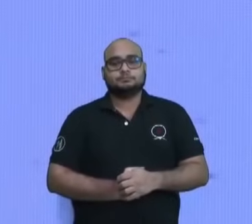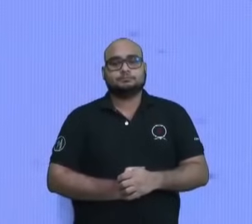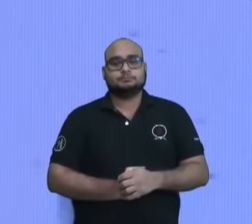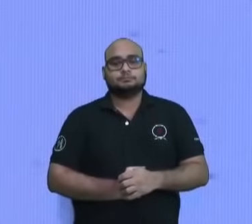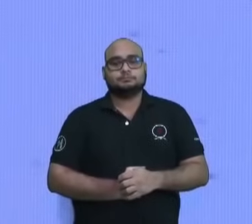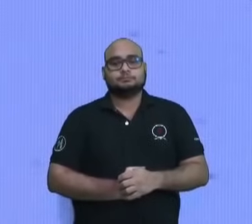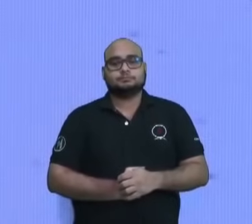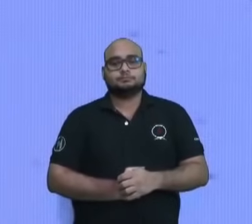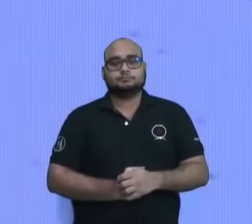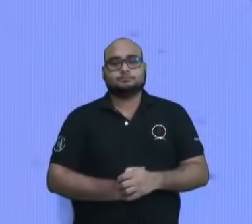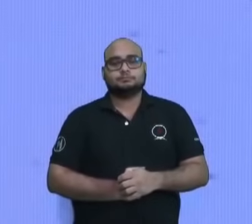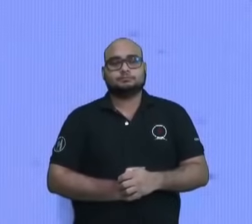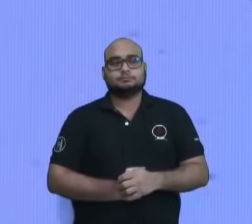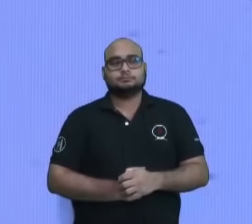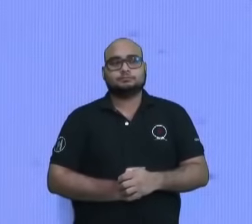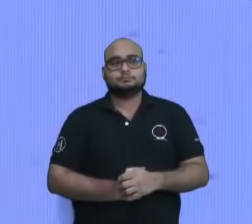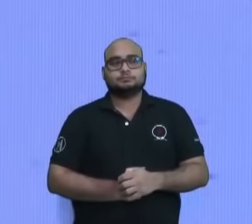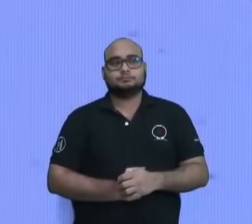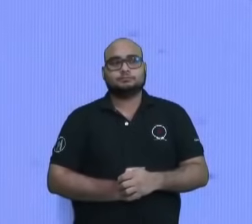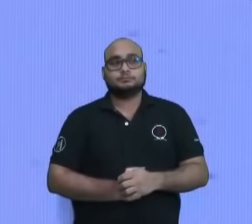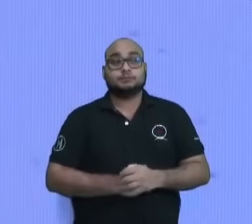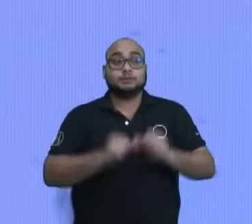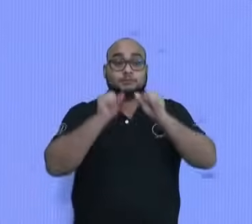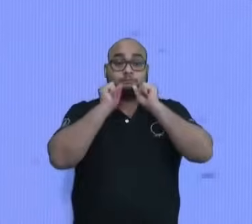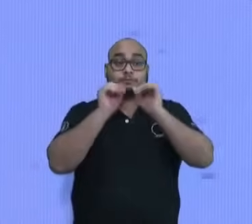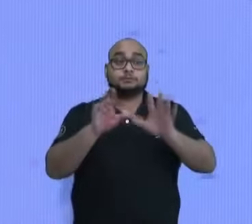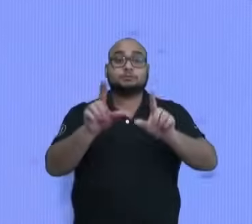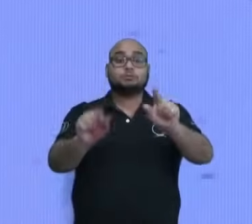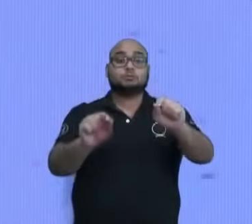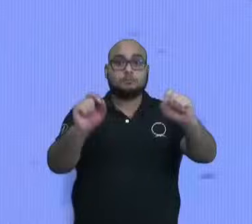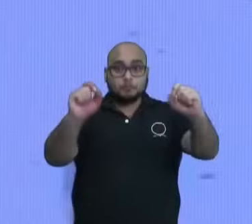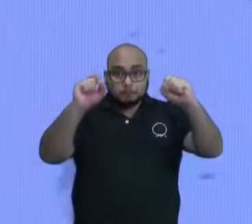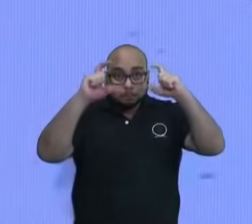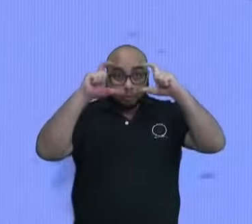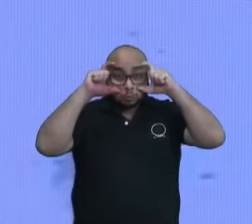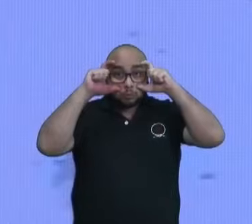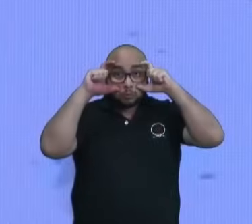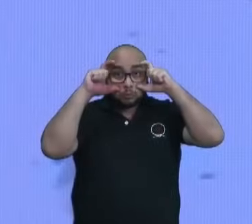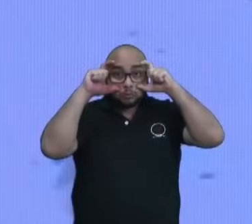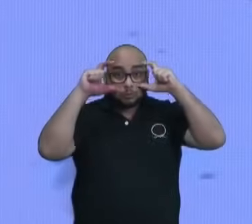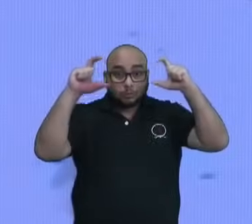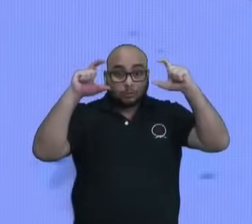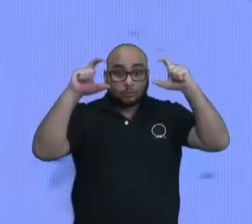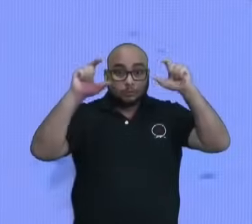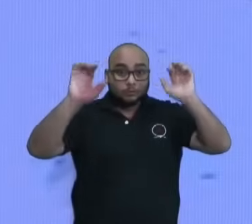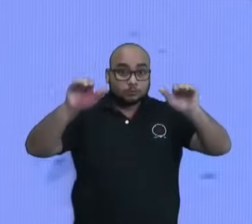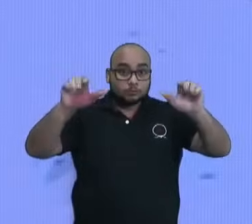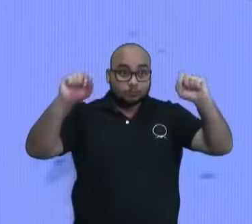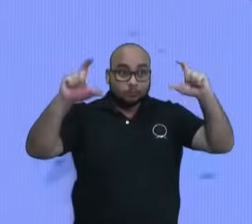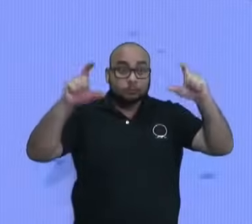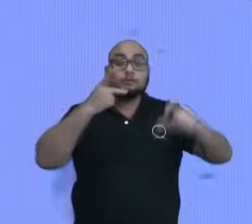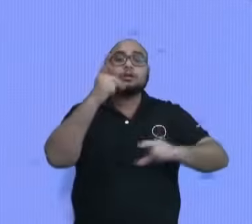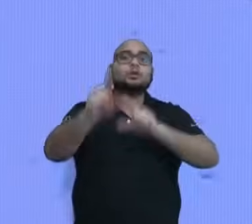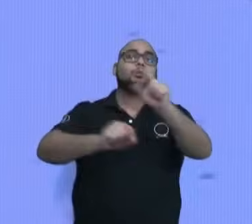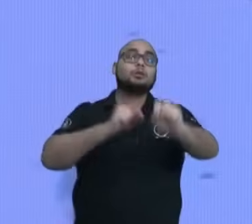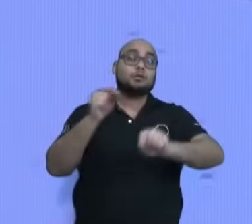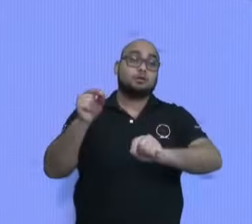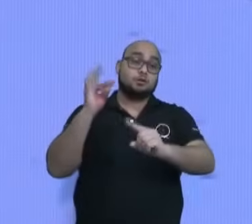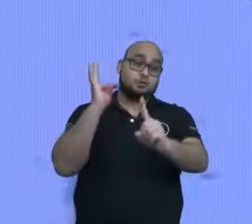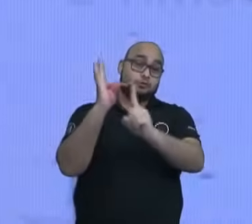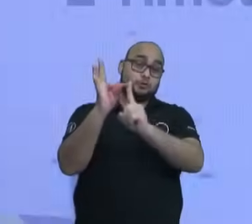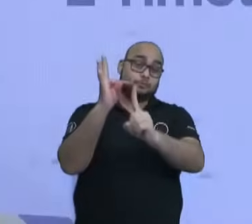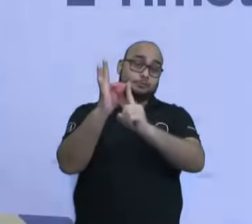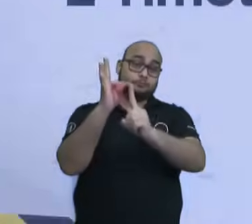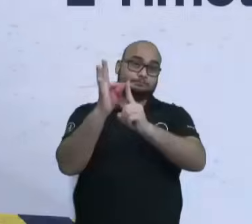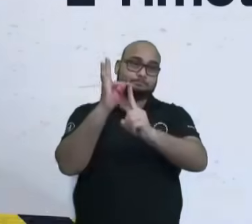meu segundo Alerta o alerta de Paulo a seu filho na fé Timóteo segunda Timóteo Capítulo 4 do 2